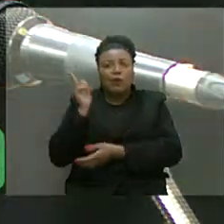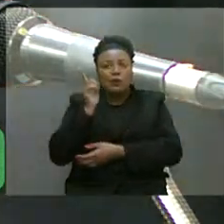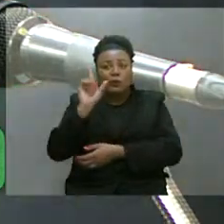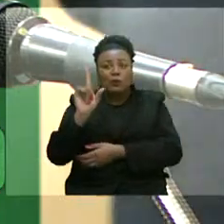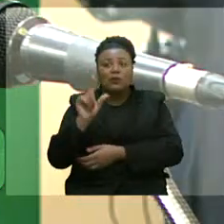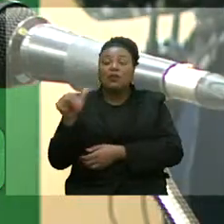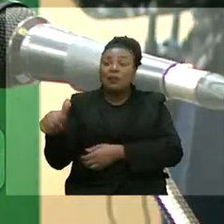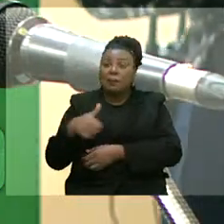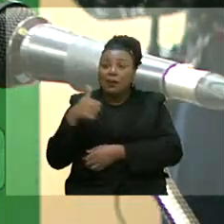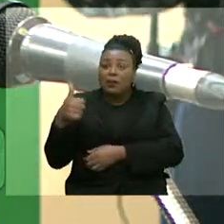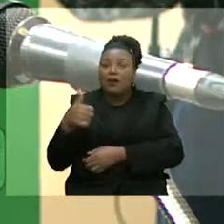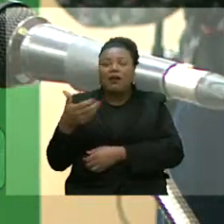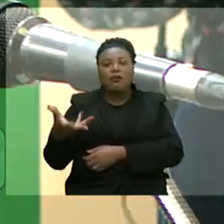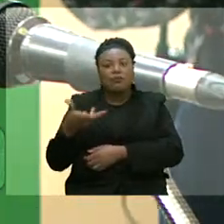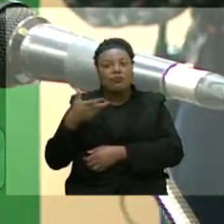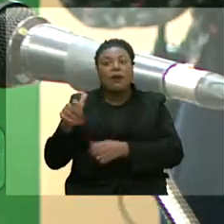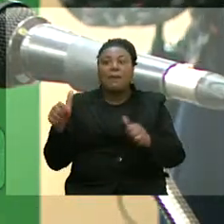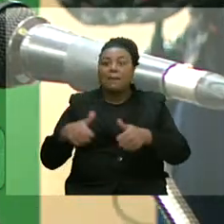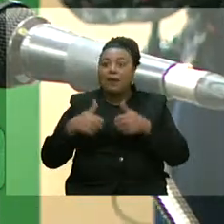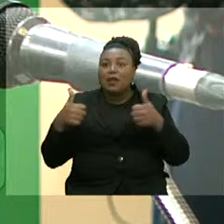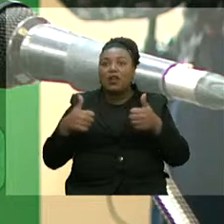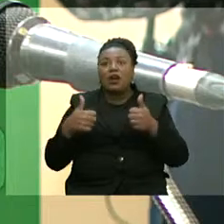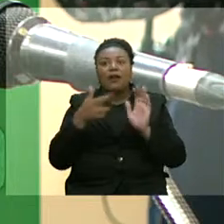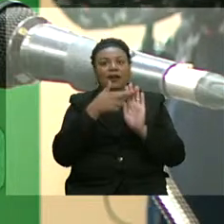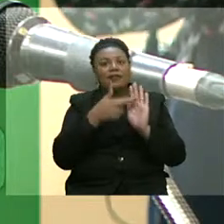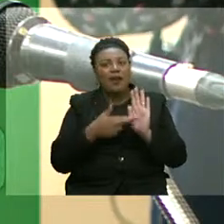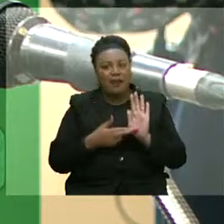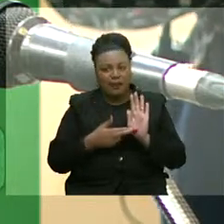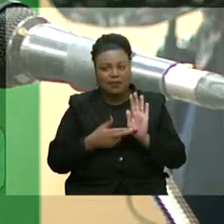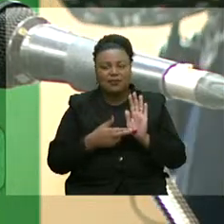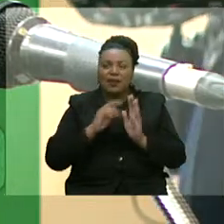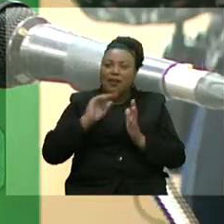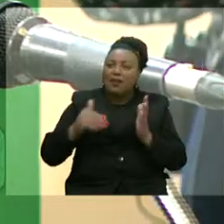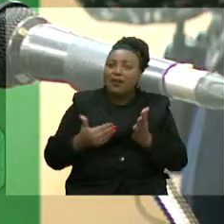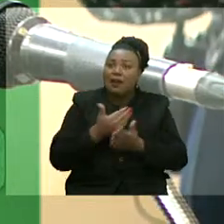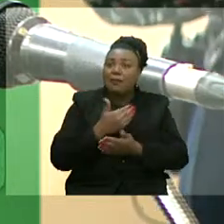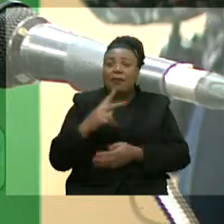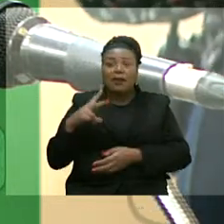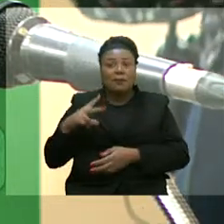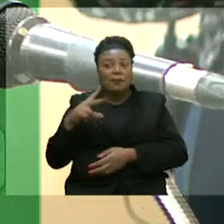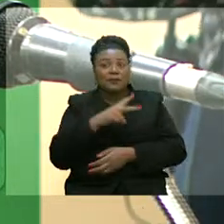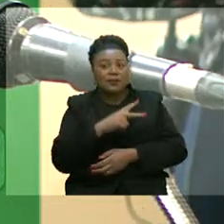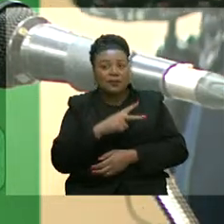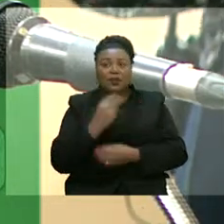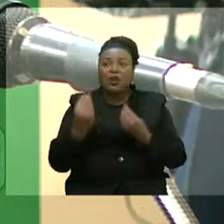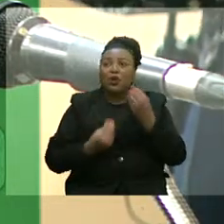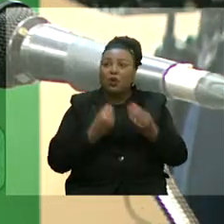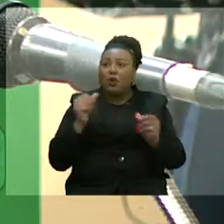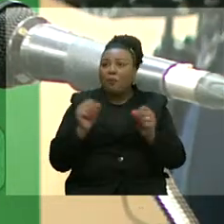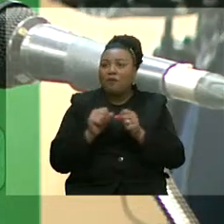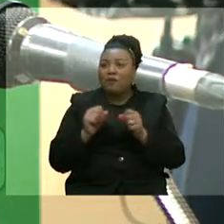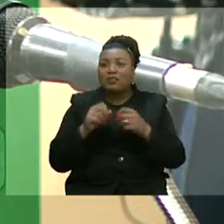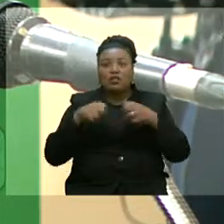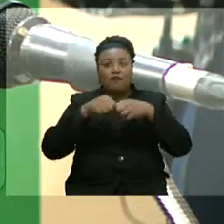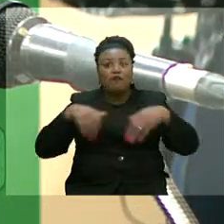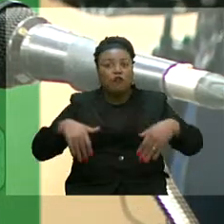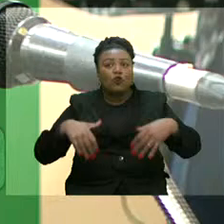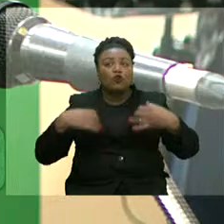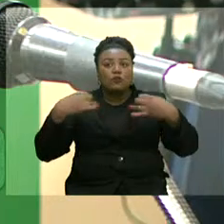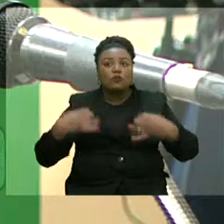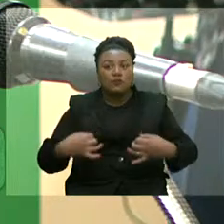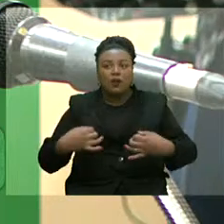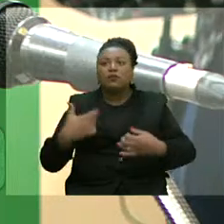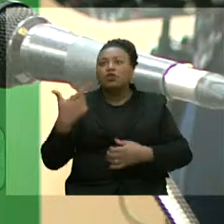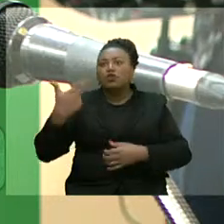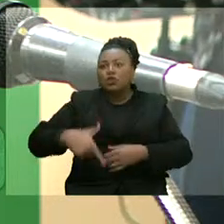conseguirmos otimizar melhor a nossa regulação, encaminhamento de pacientes. Como fazer esse fluxo adequado?